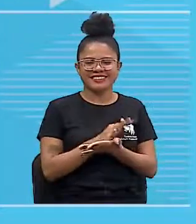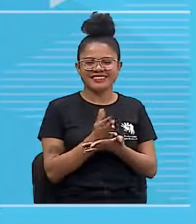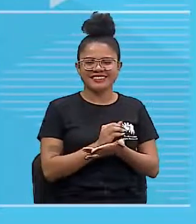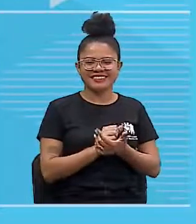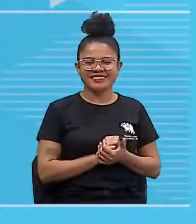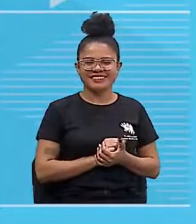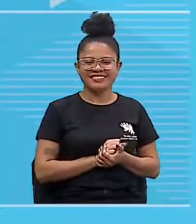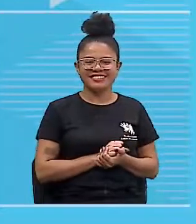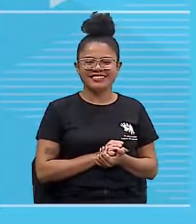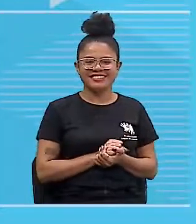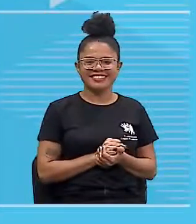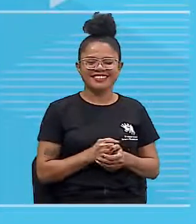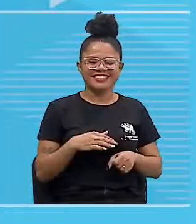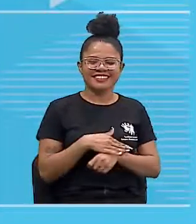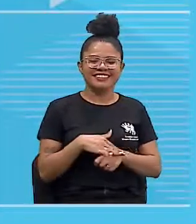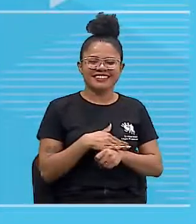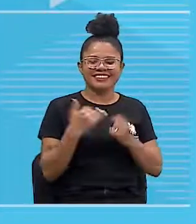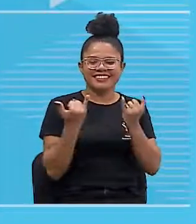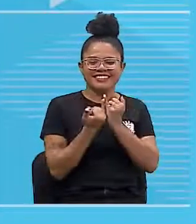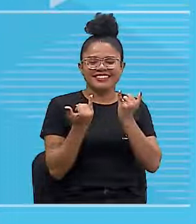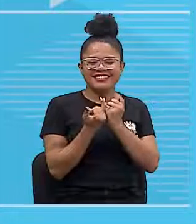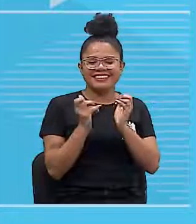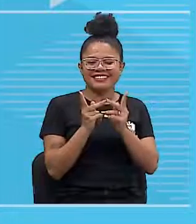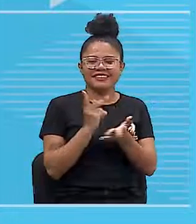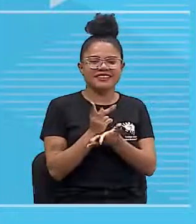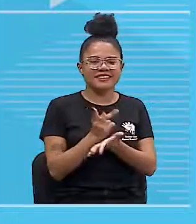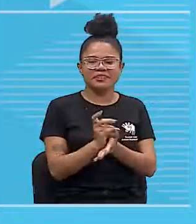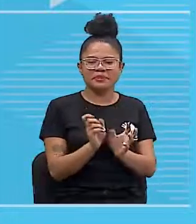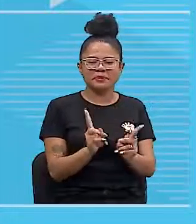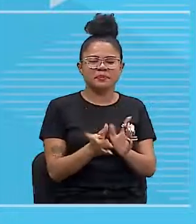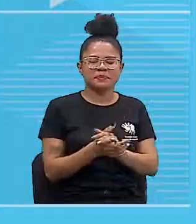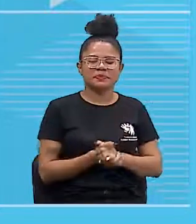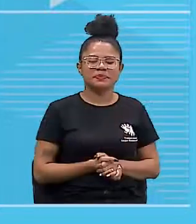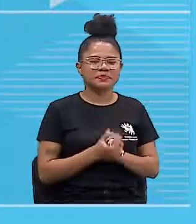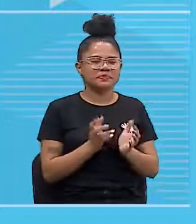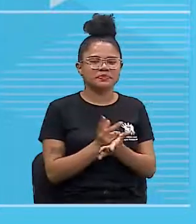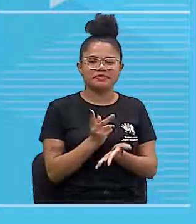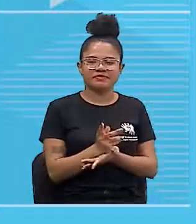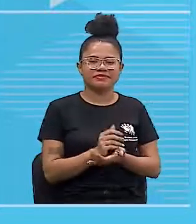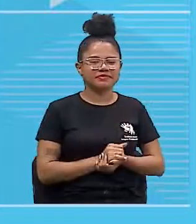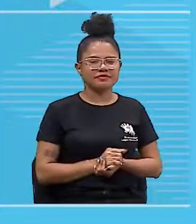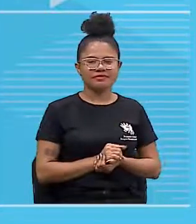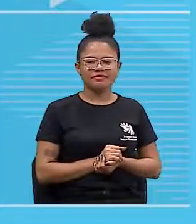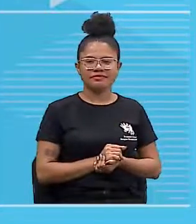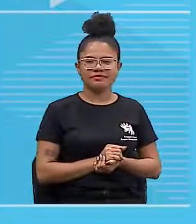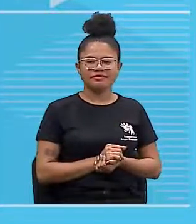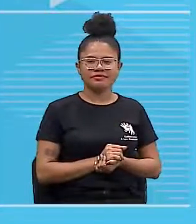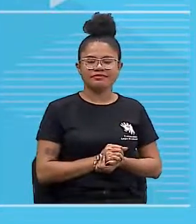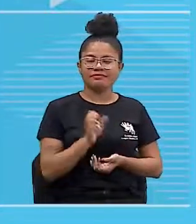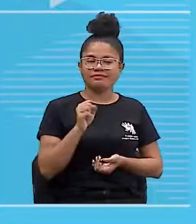atualizando a vida alheia como sempre né como sempre é